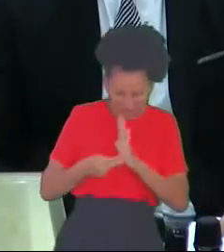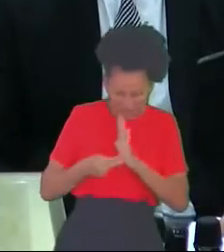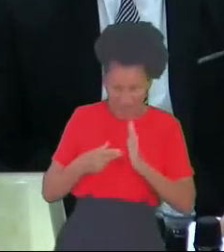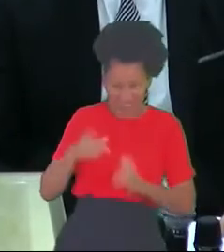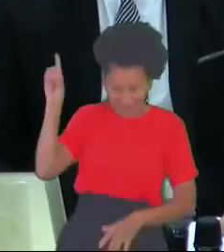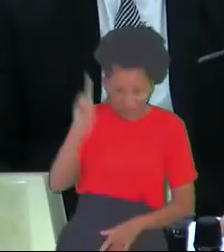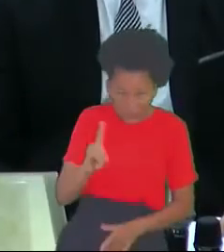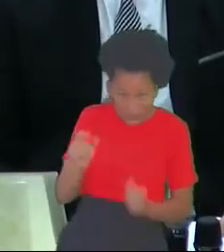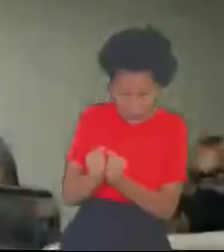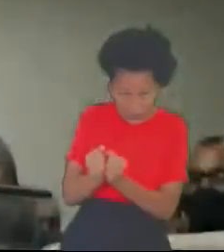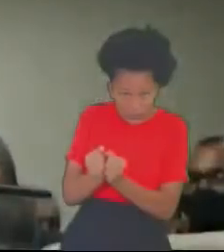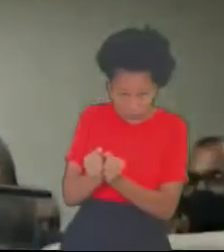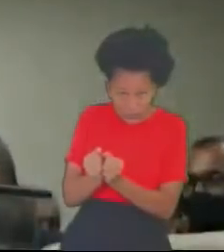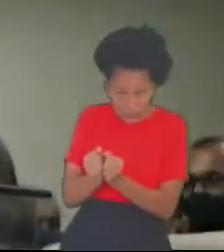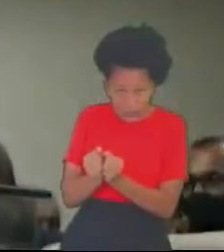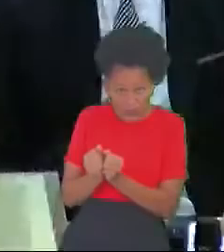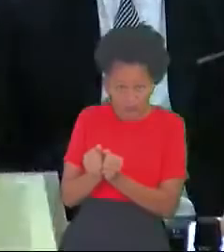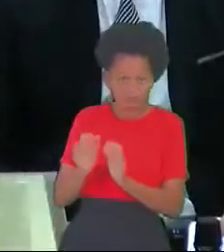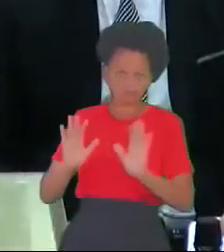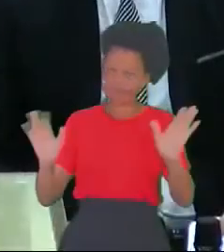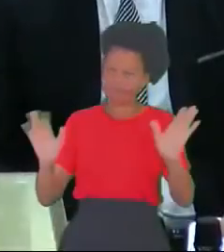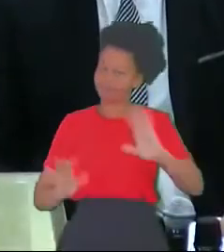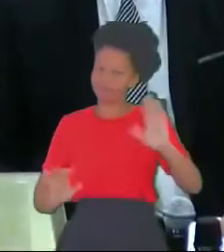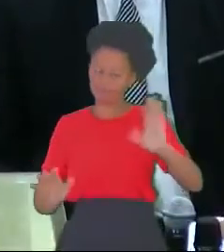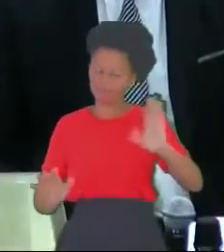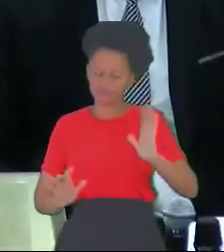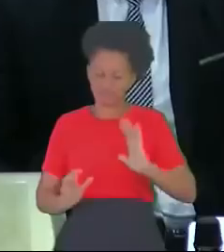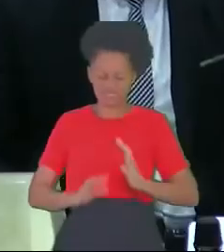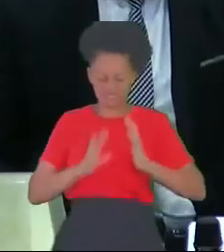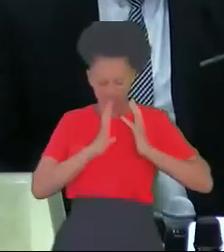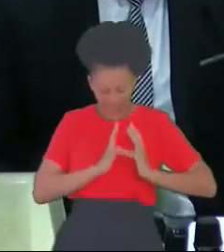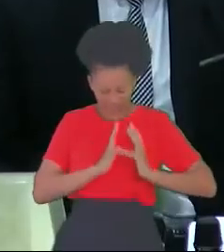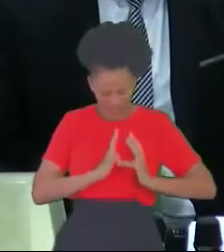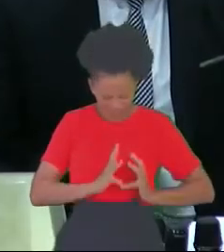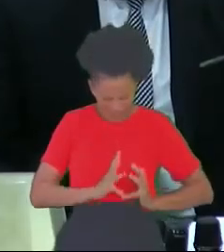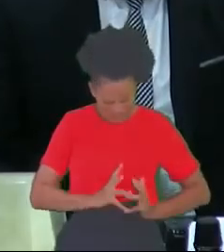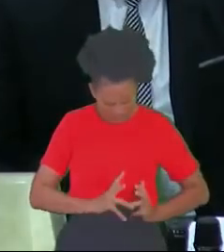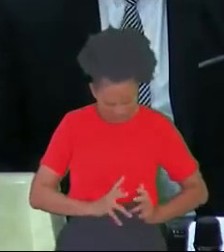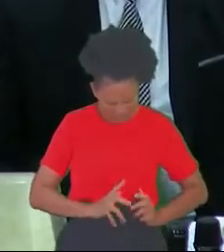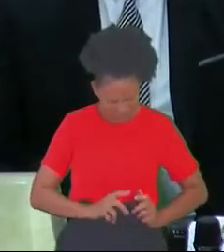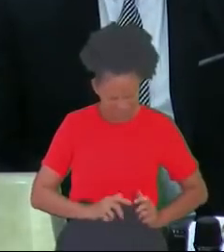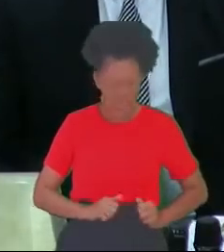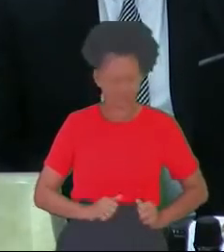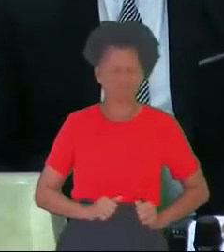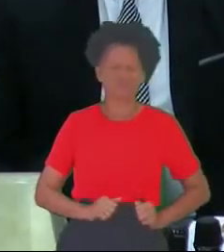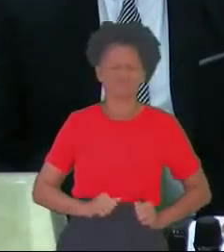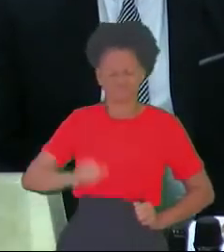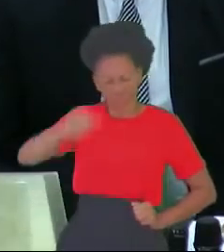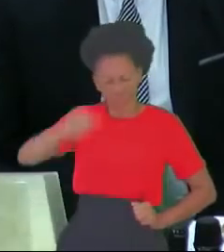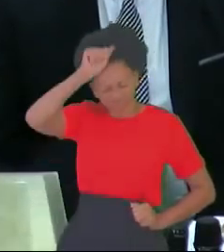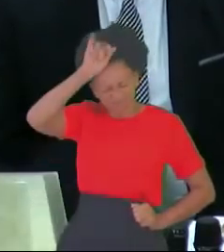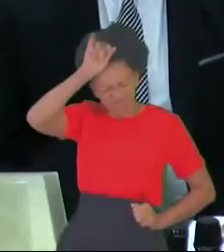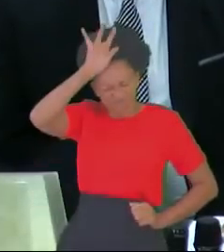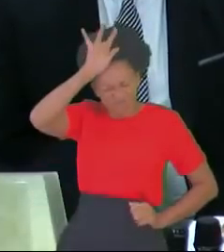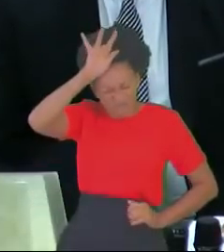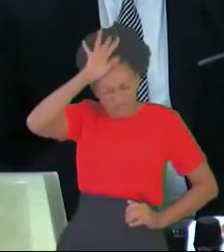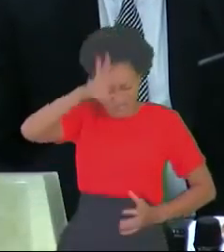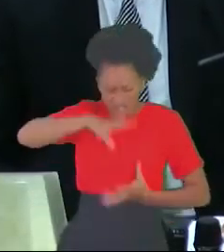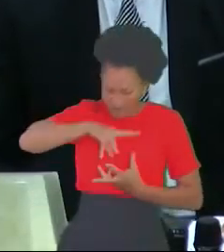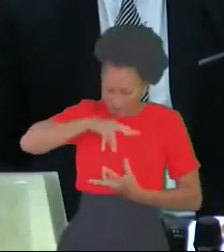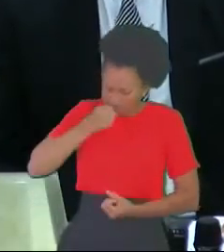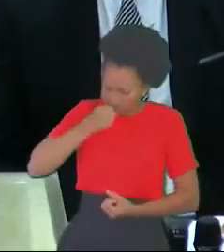um avivamento. Um avivamento é santificação. Um avivamento é um fogo na alma.